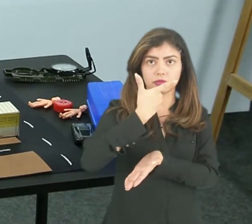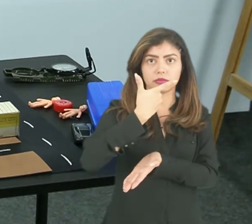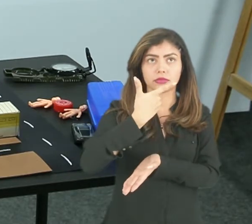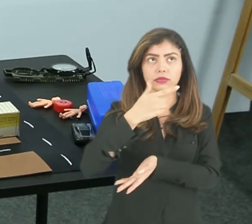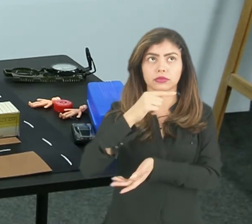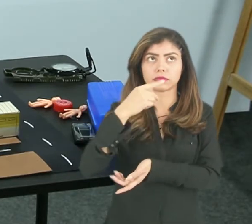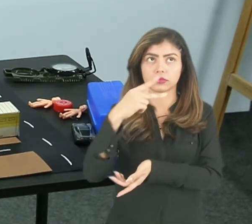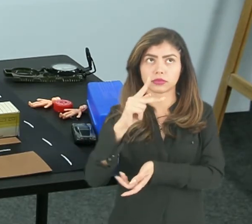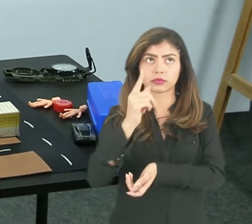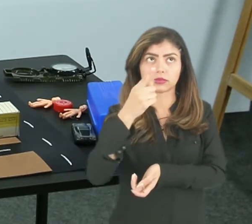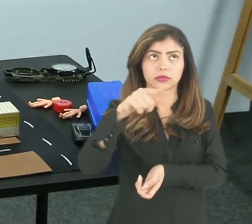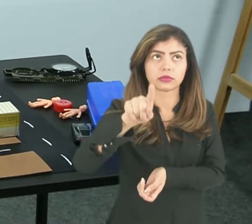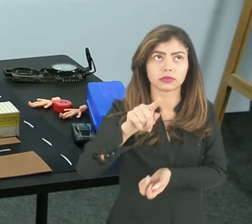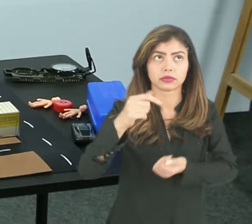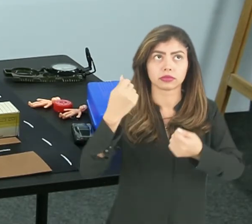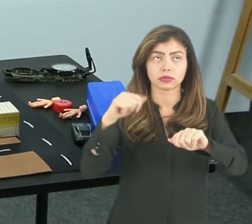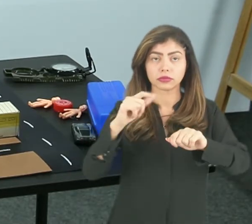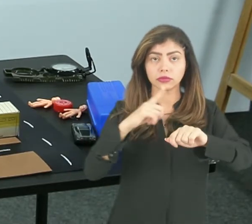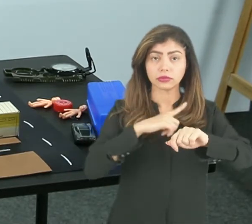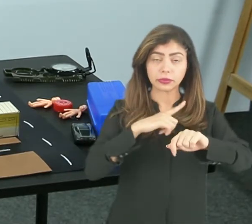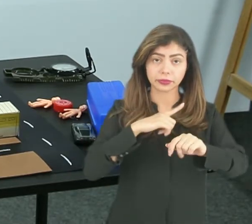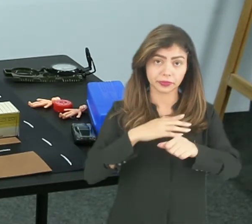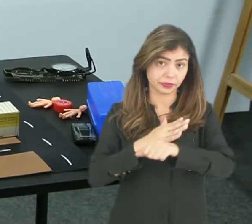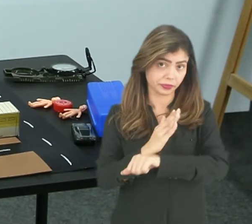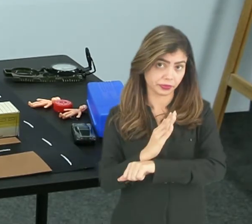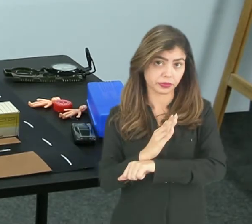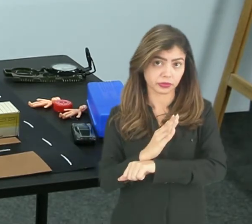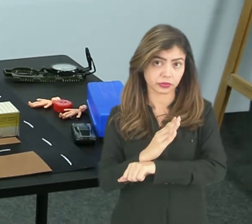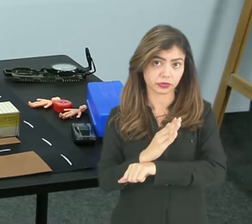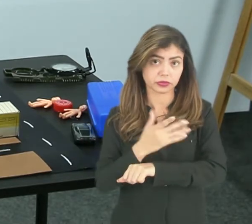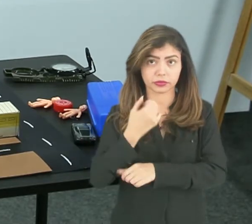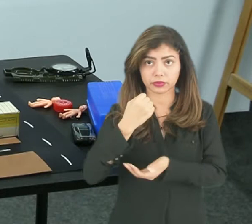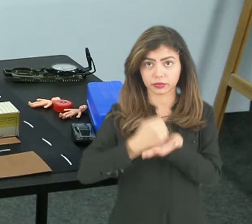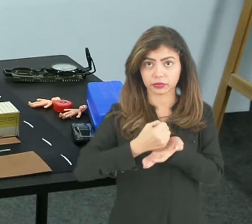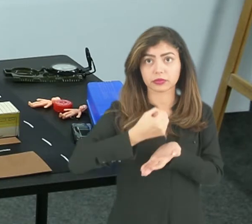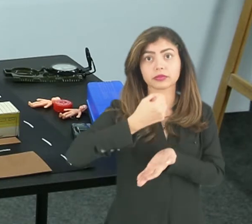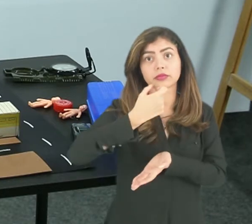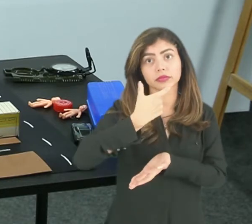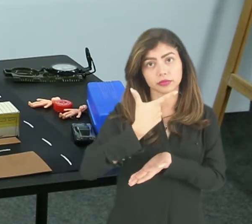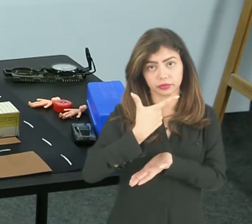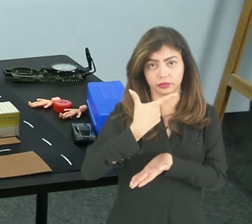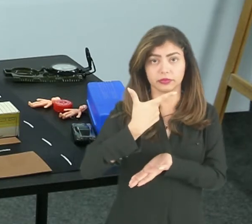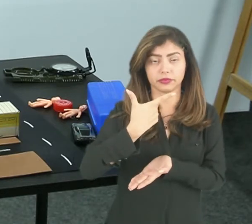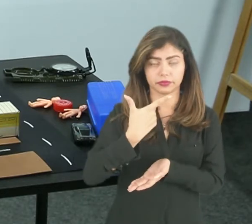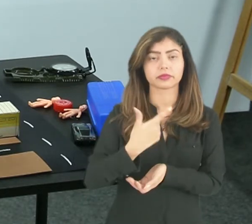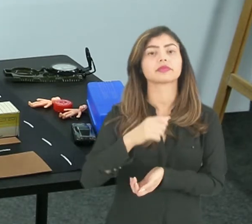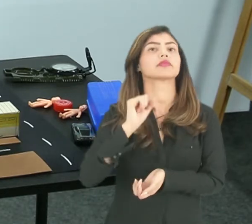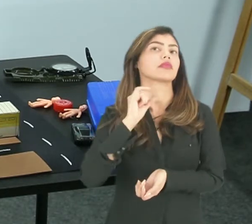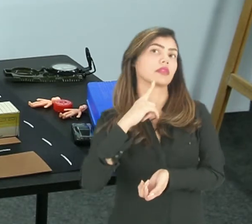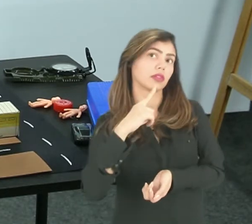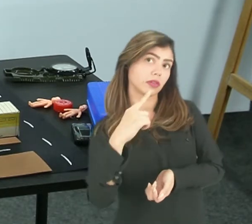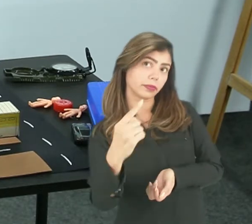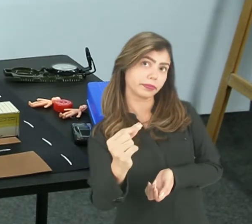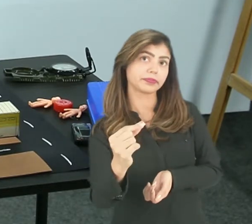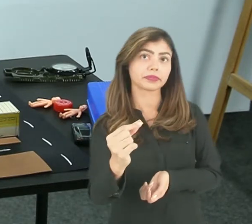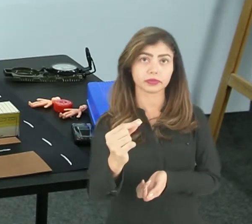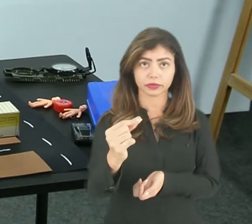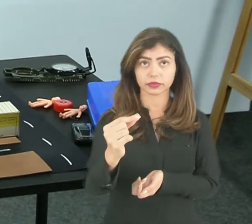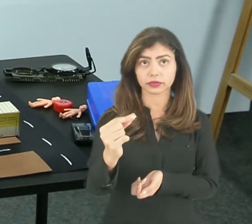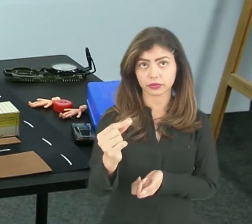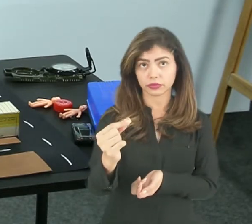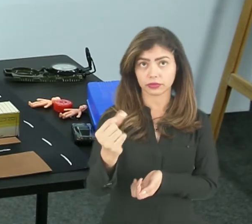para ele ir, ele teria que passar pela farmácia. Então, saindo, né, ele está